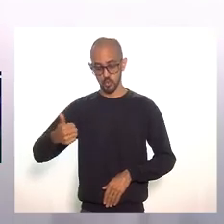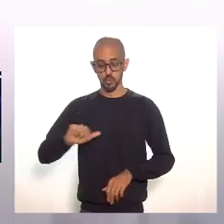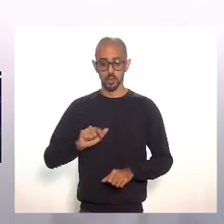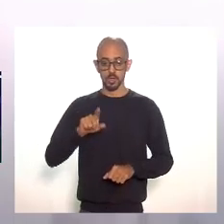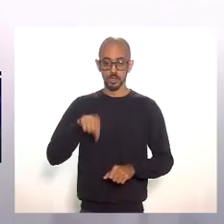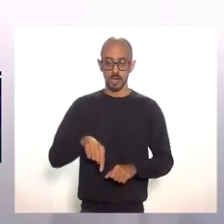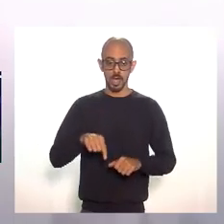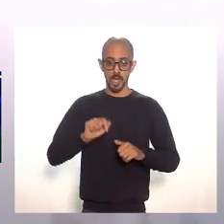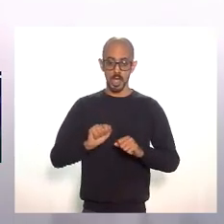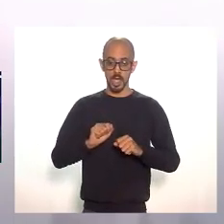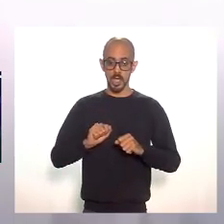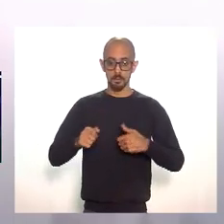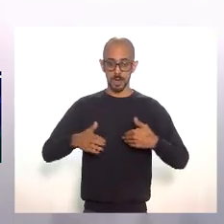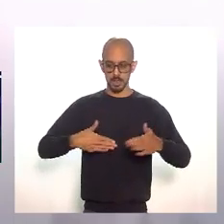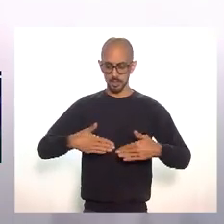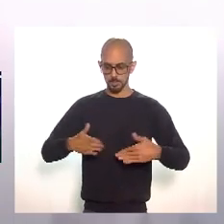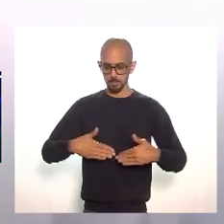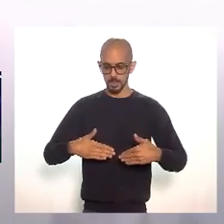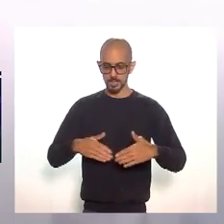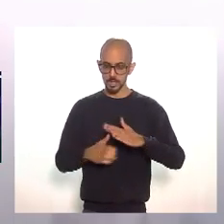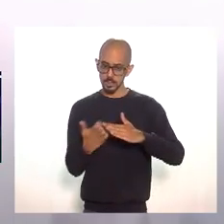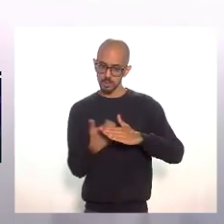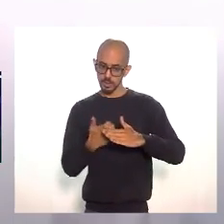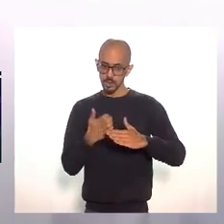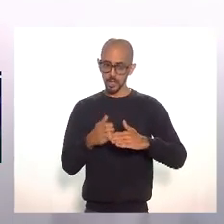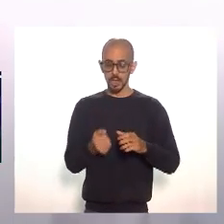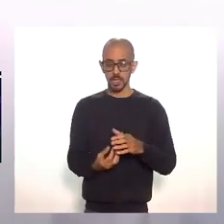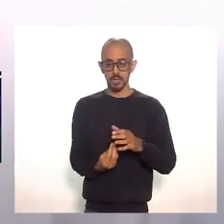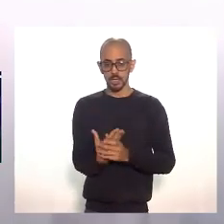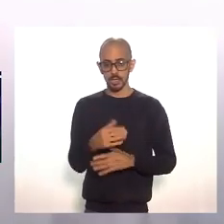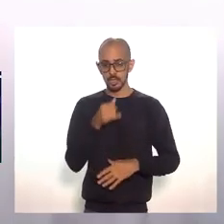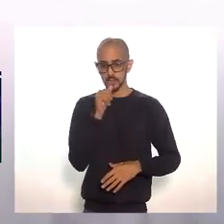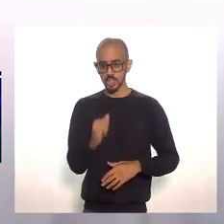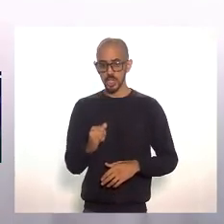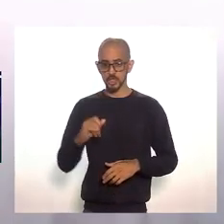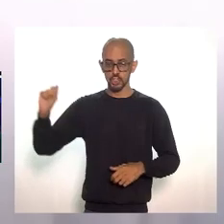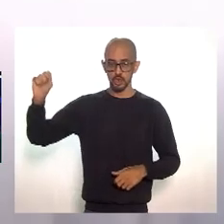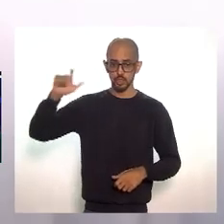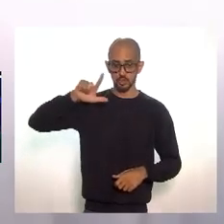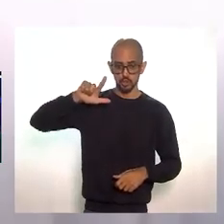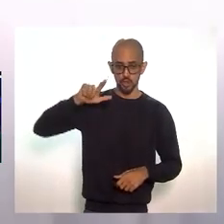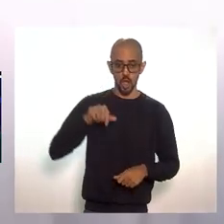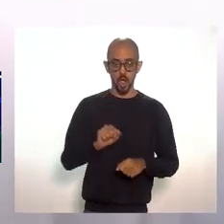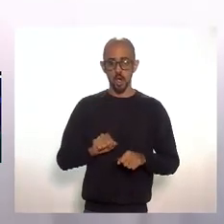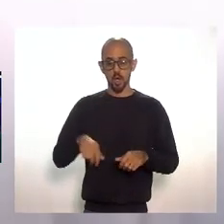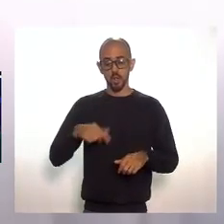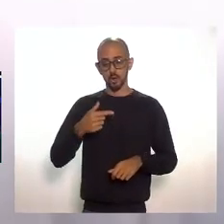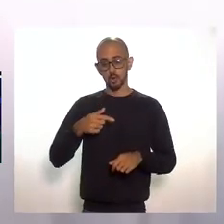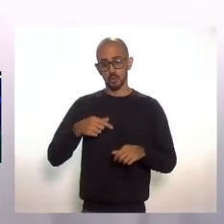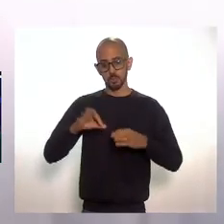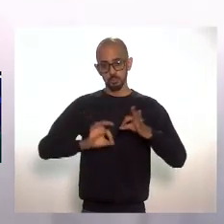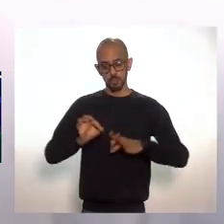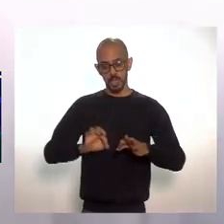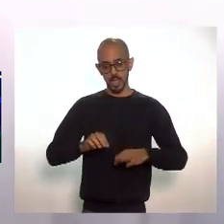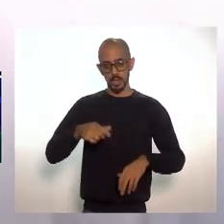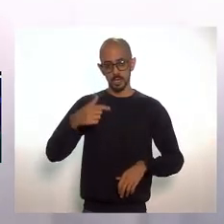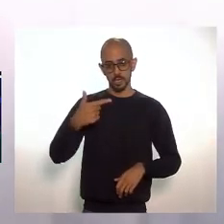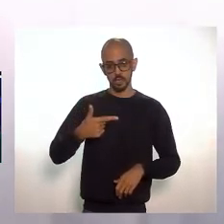para empresas produtoras de energia termoelétrica beneficiárias da Lei 9.214, de 17 de março de